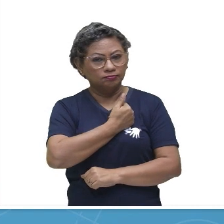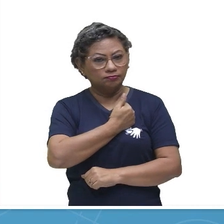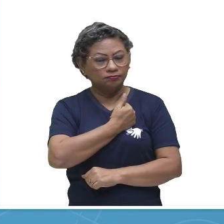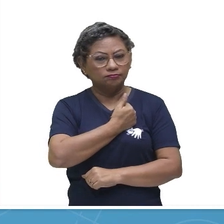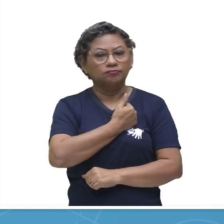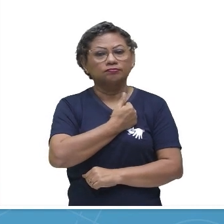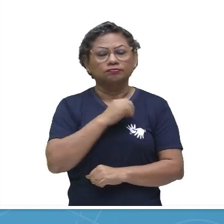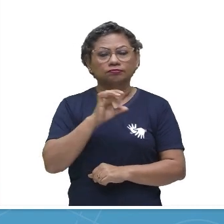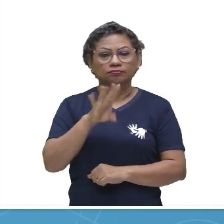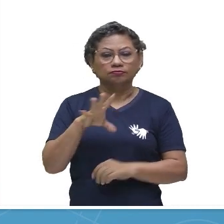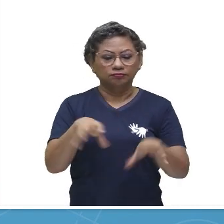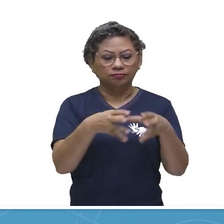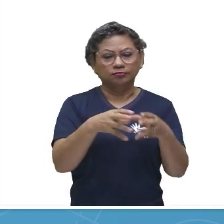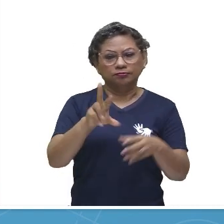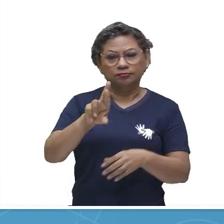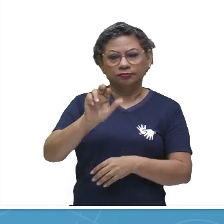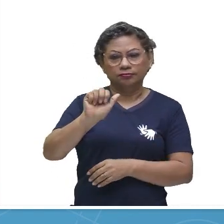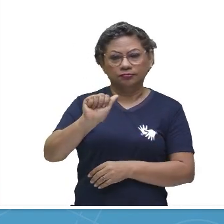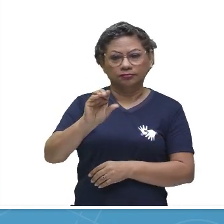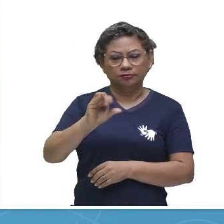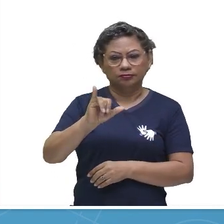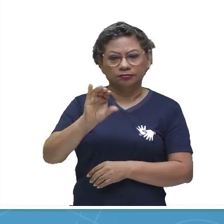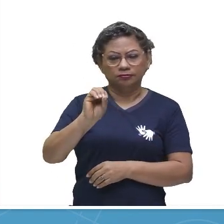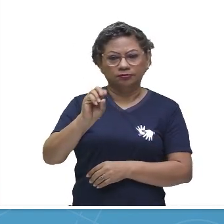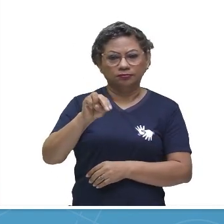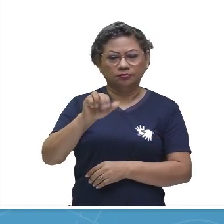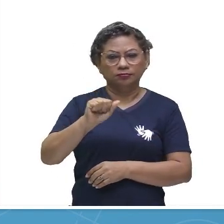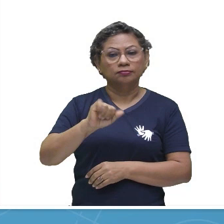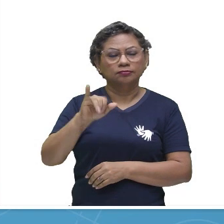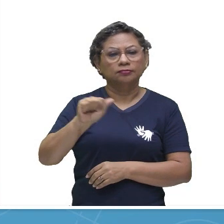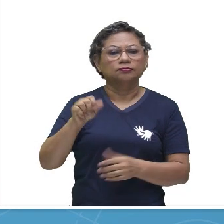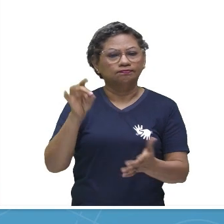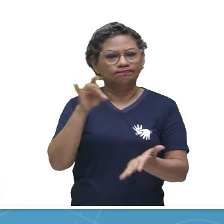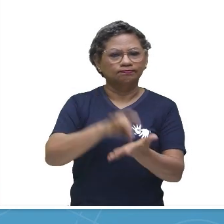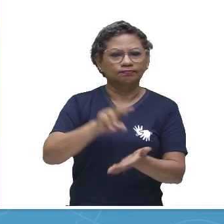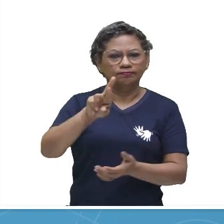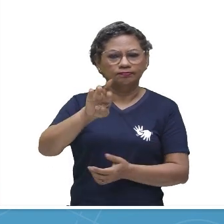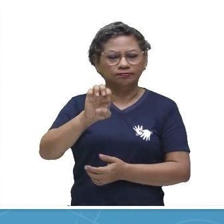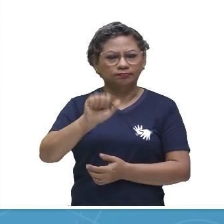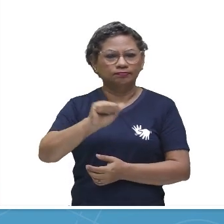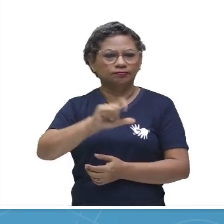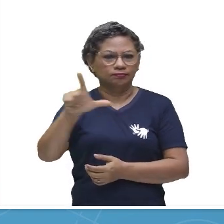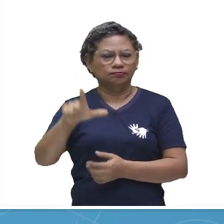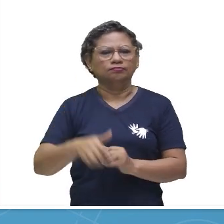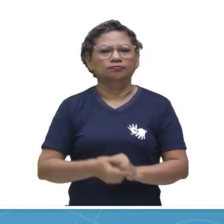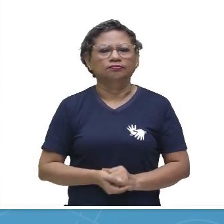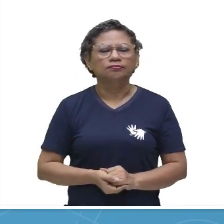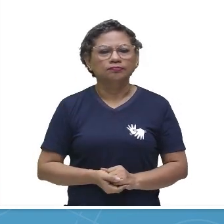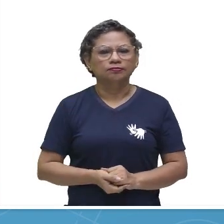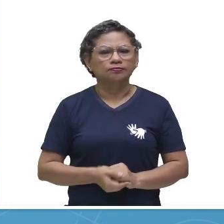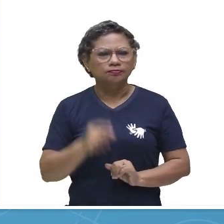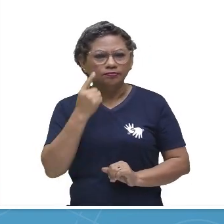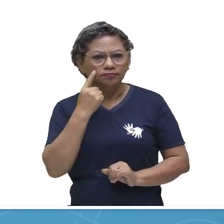números racionais. De modo geral, para os números reais, né? Então, teremos, primeira propriedade, produto